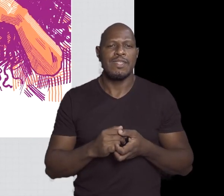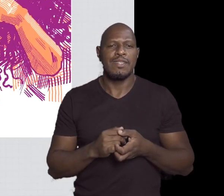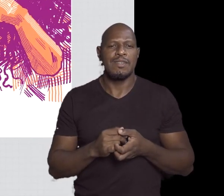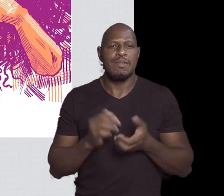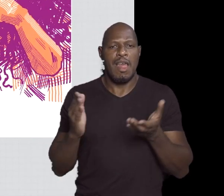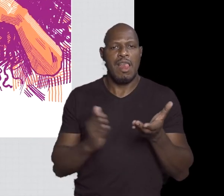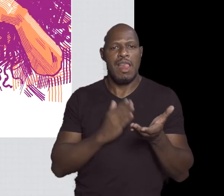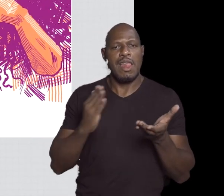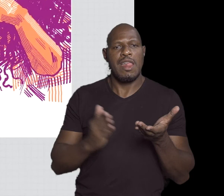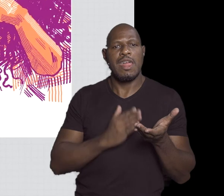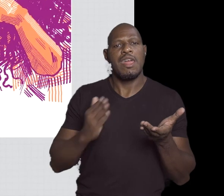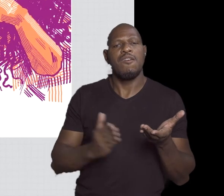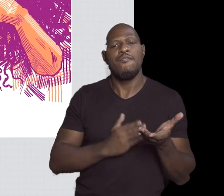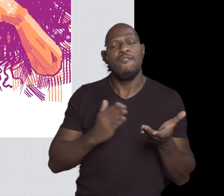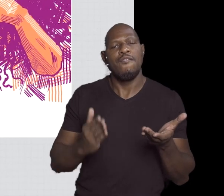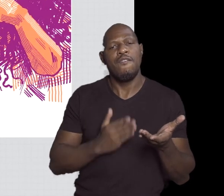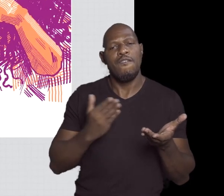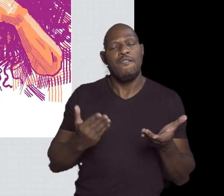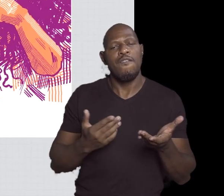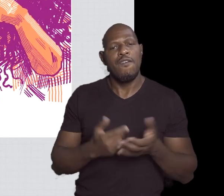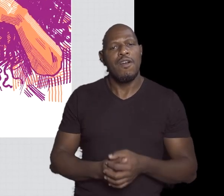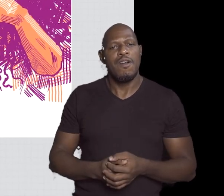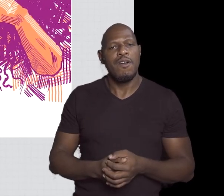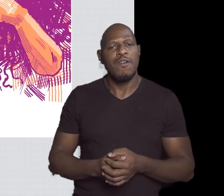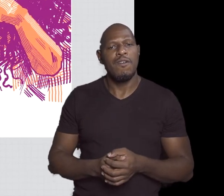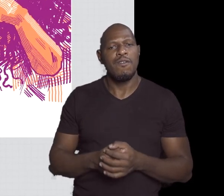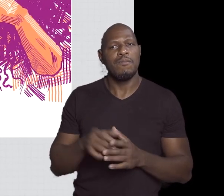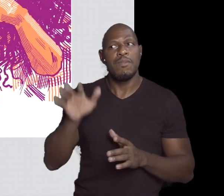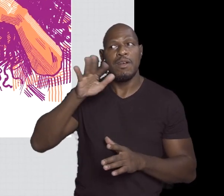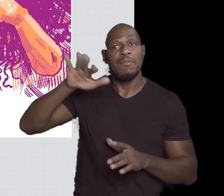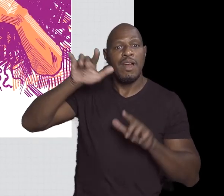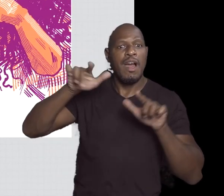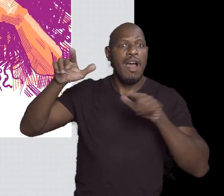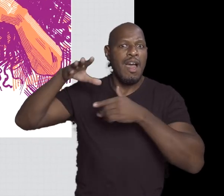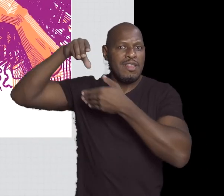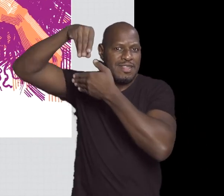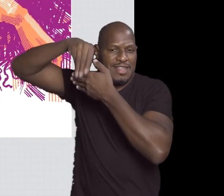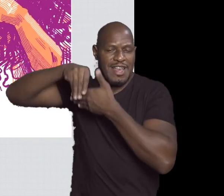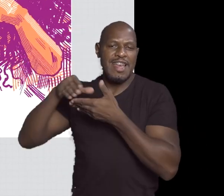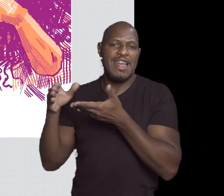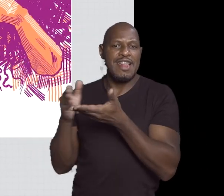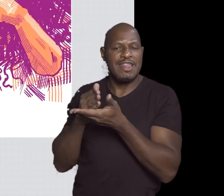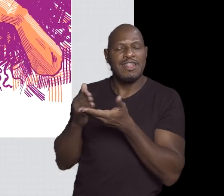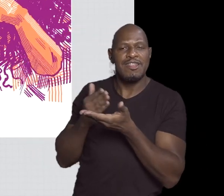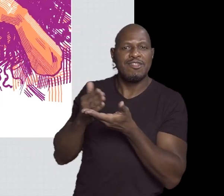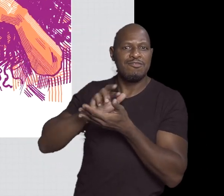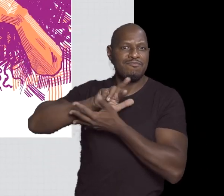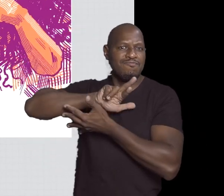para livros do mercado editorial, livros infanto-juvenis.